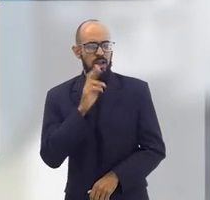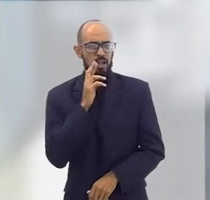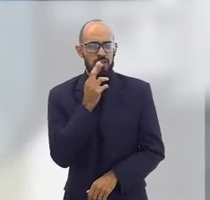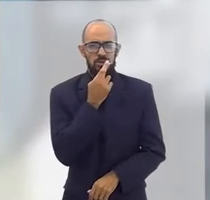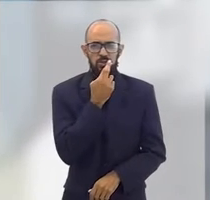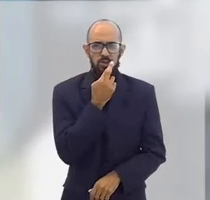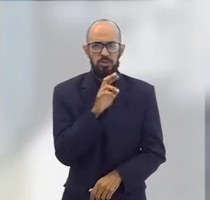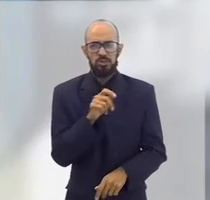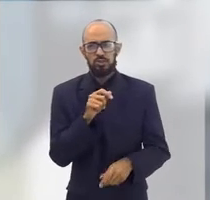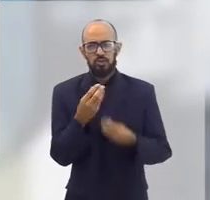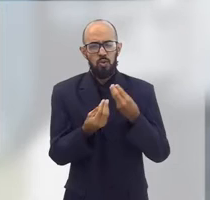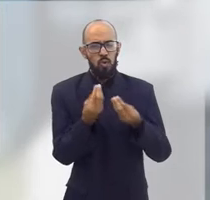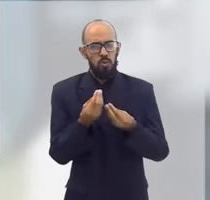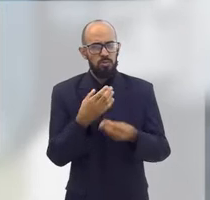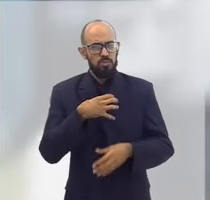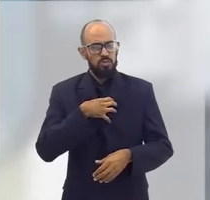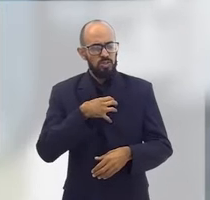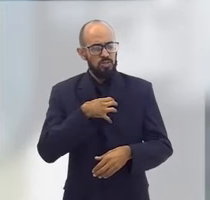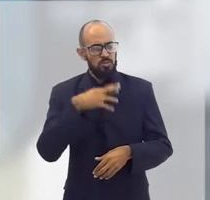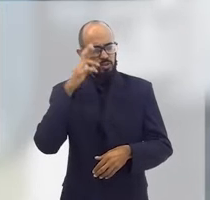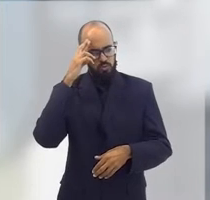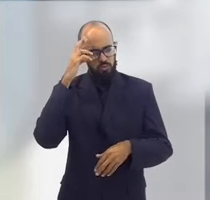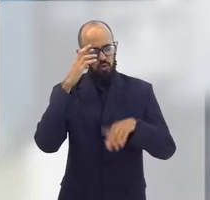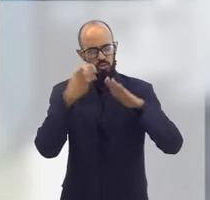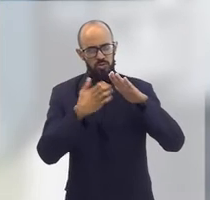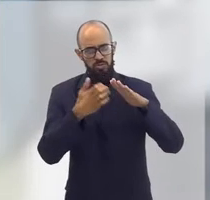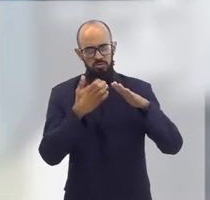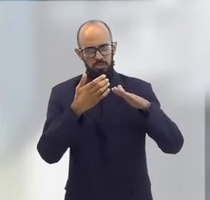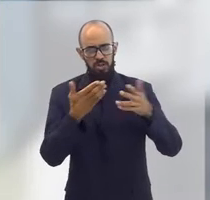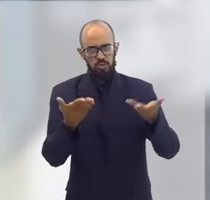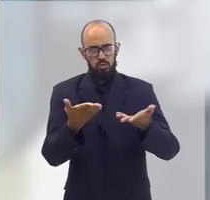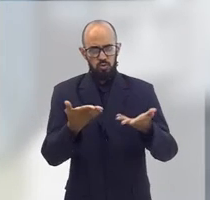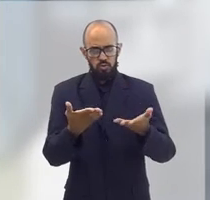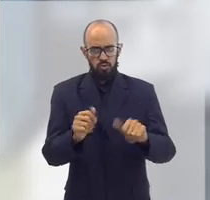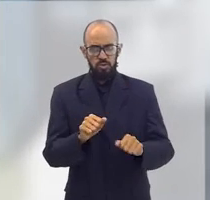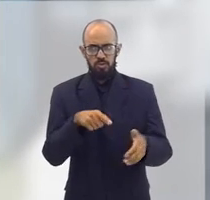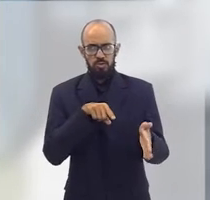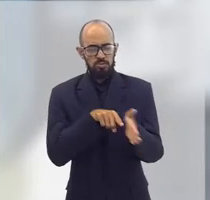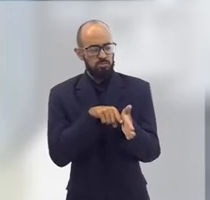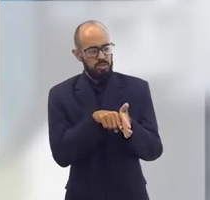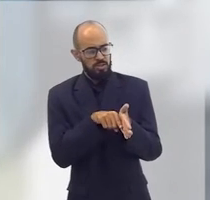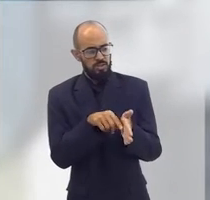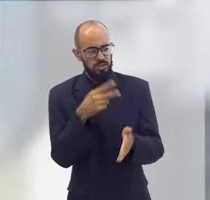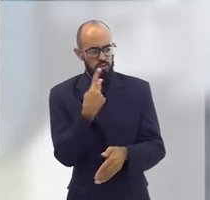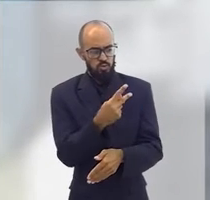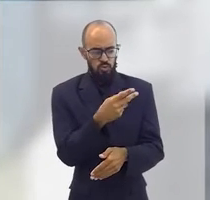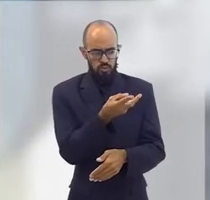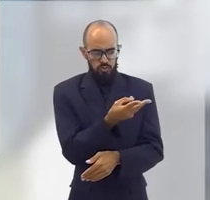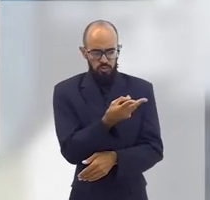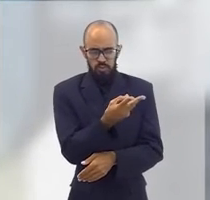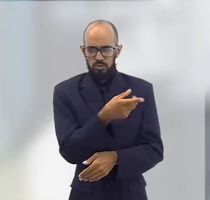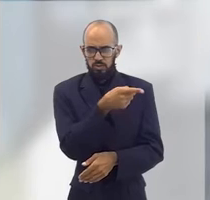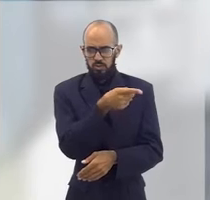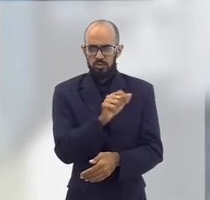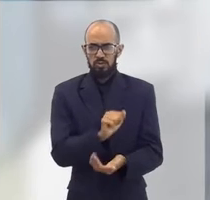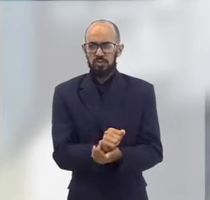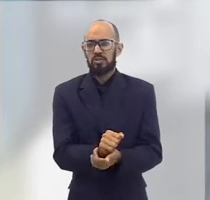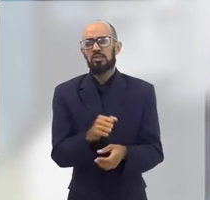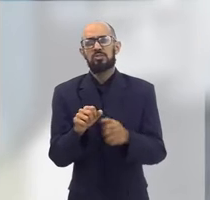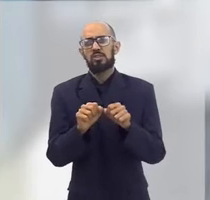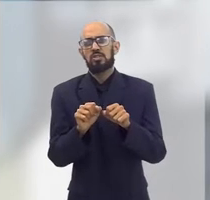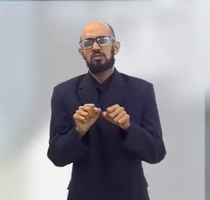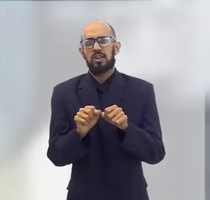dos bares e restaurantes, como dos pequenos e microempresários do estado do Rio de Janeiro, hoje. Baseado nas pesquisas que vocês, tanto da Abrazel quanto